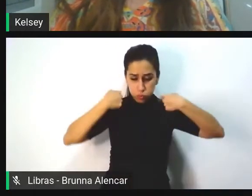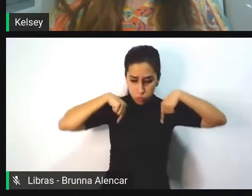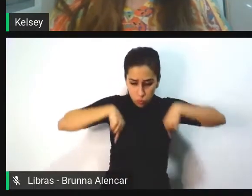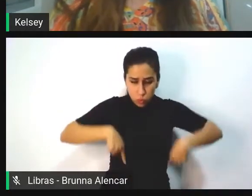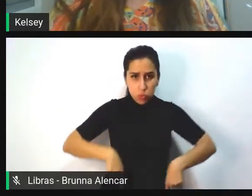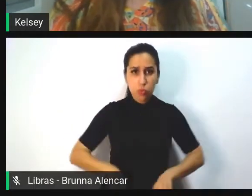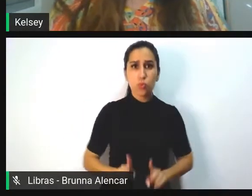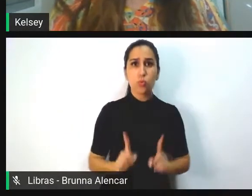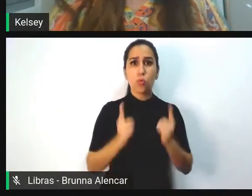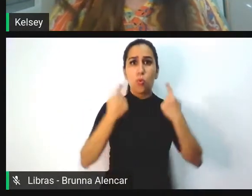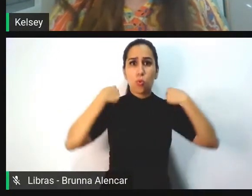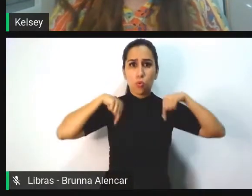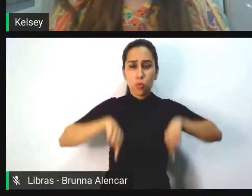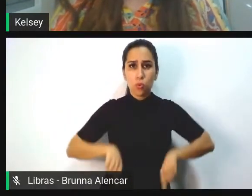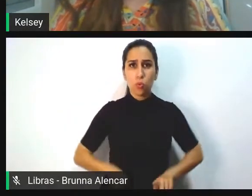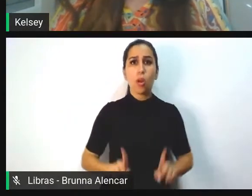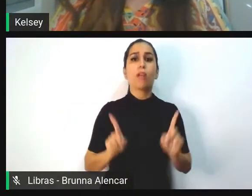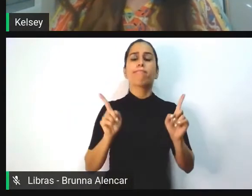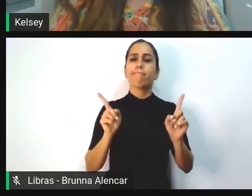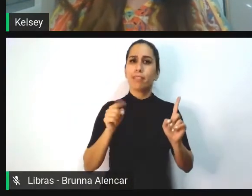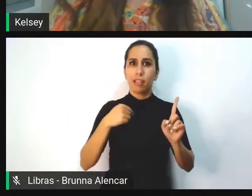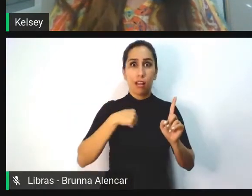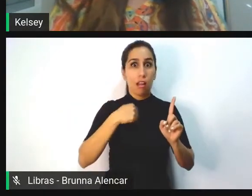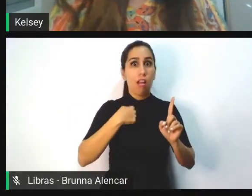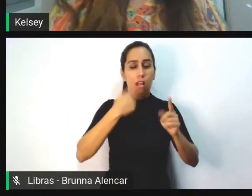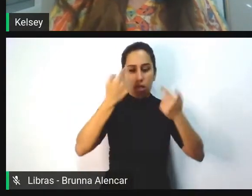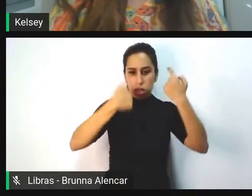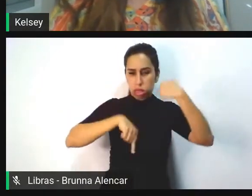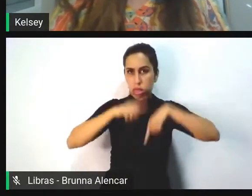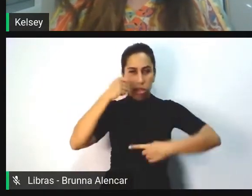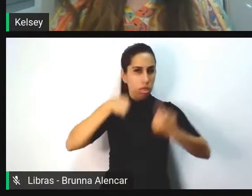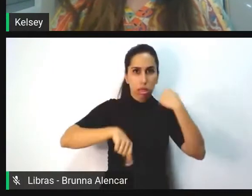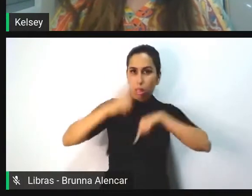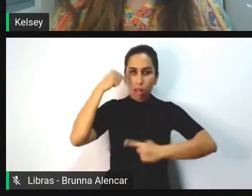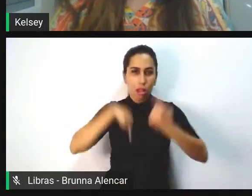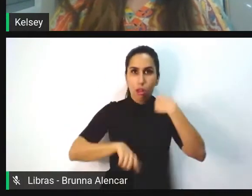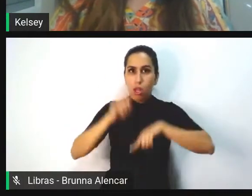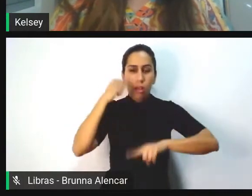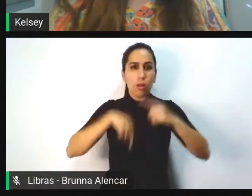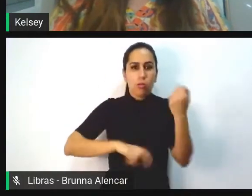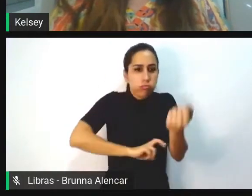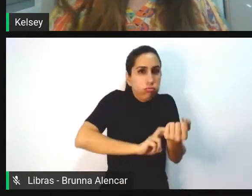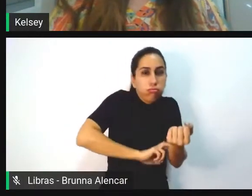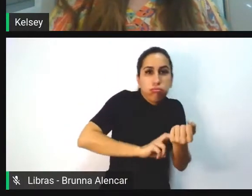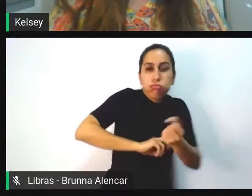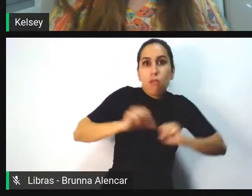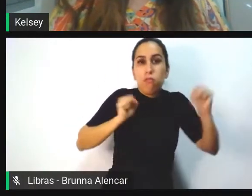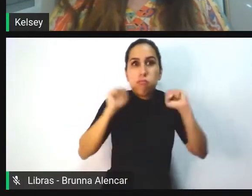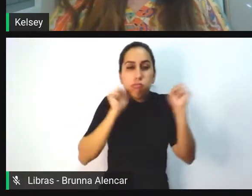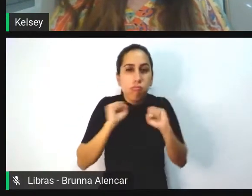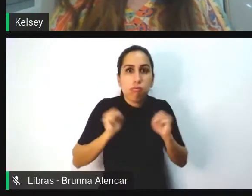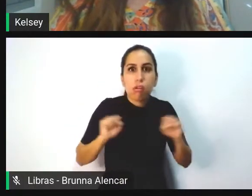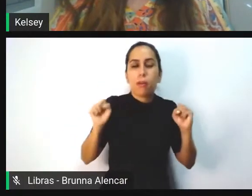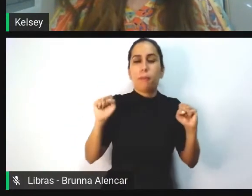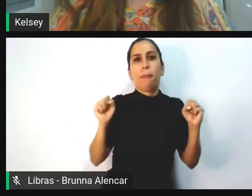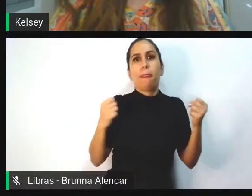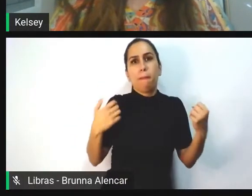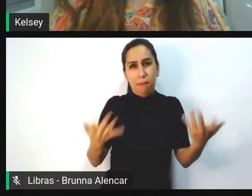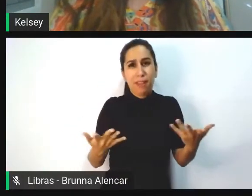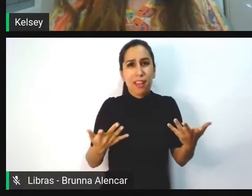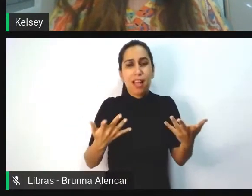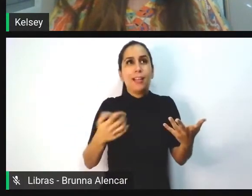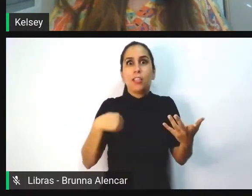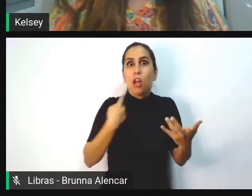é um caminho de dupla via, né? Se, ao mesmo tempo que o estresse faz com que